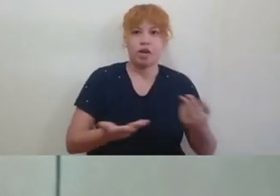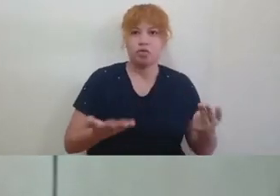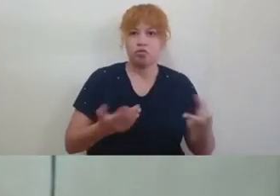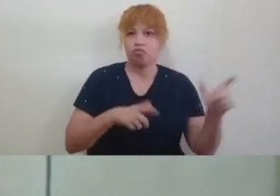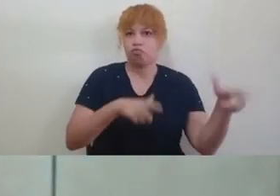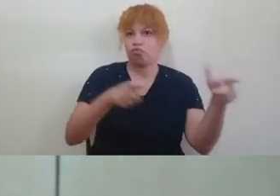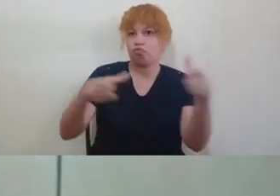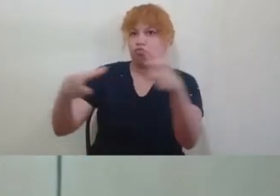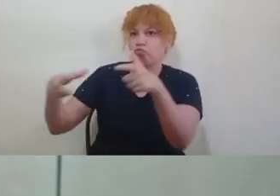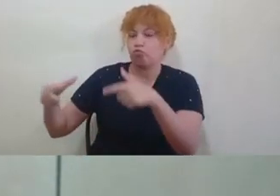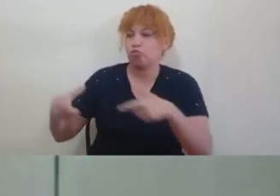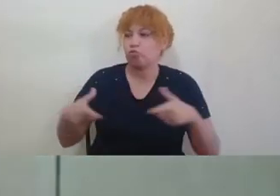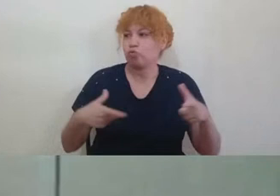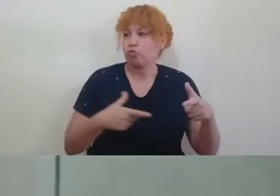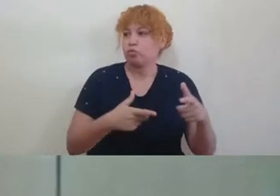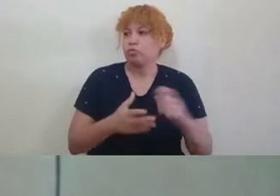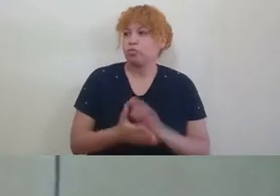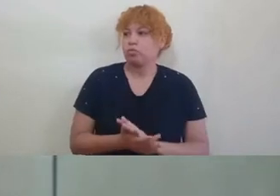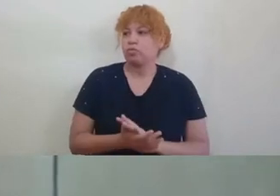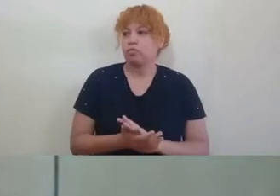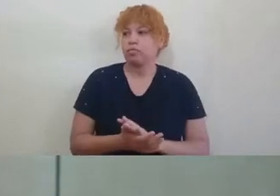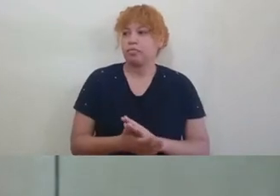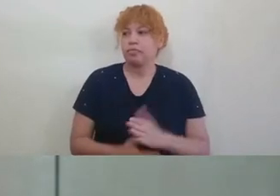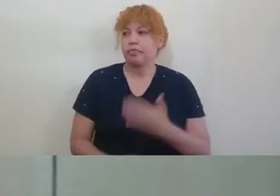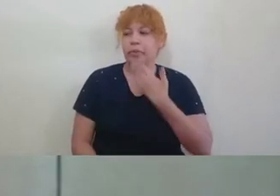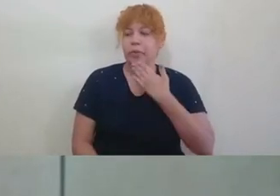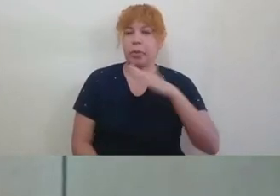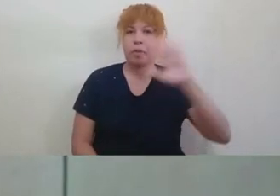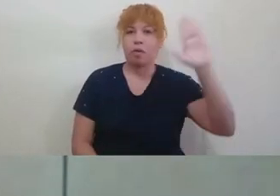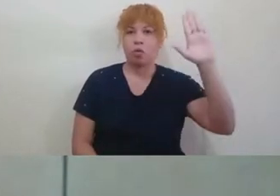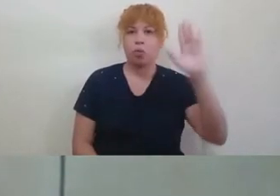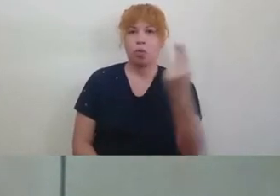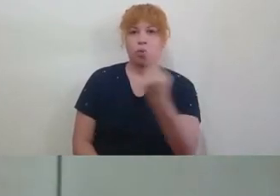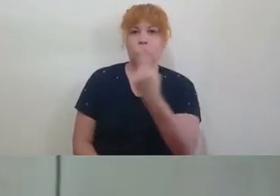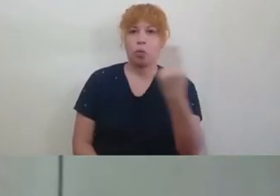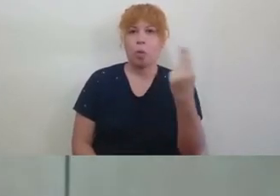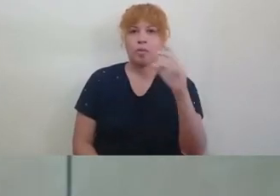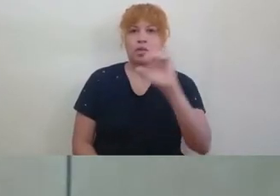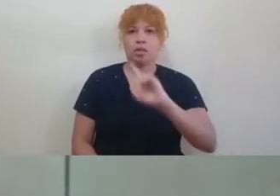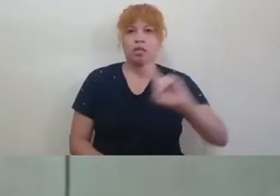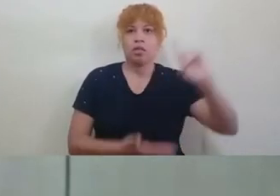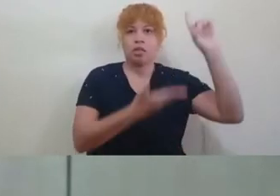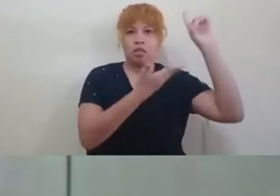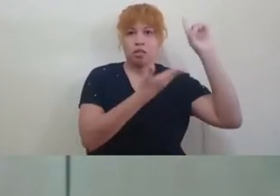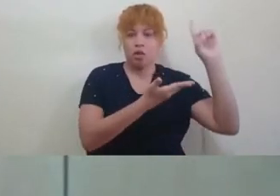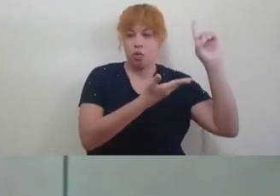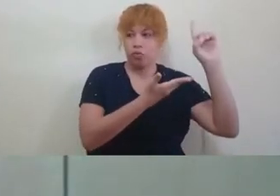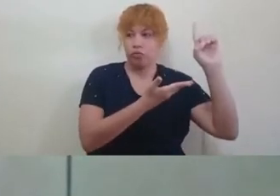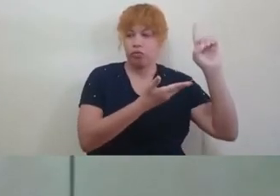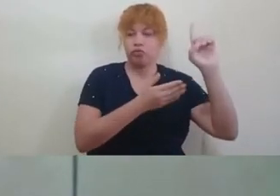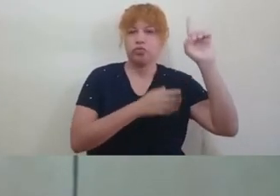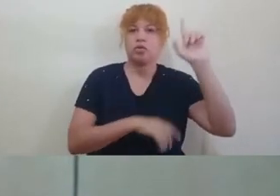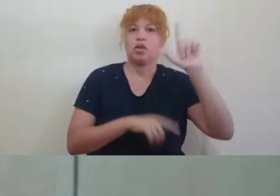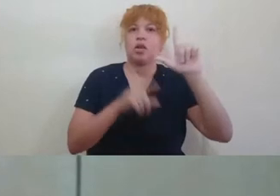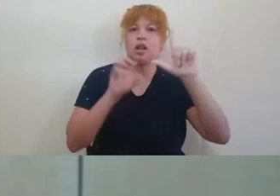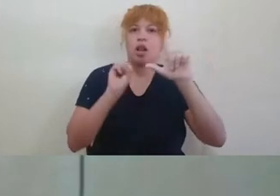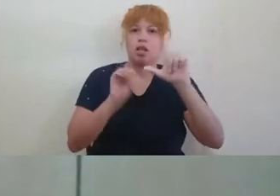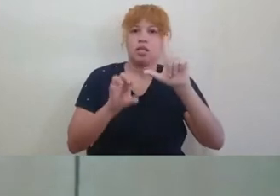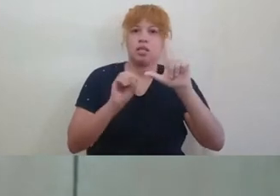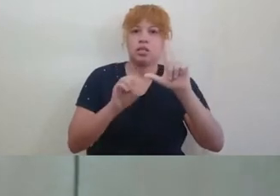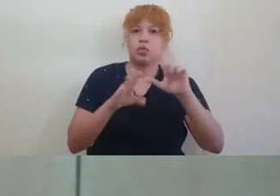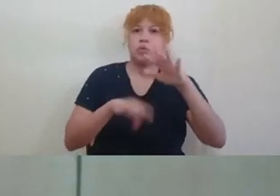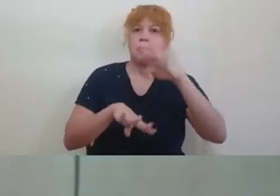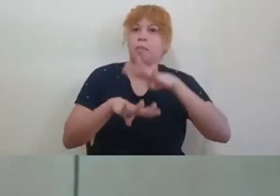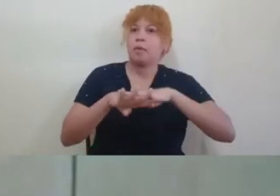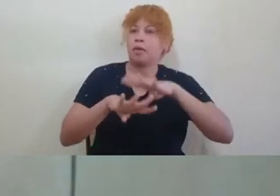educadora a minha responsabilidade de educar crianças, jovens e adultos e desempenhar